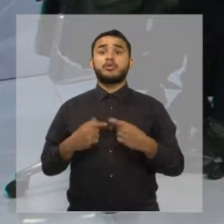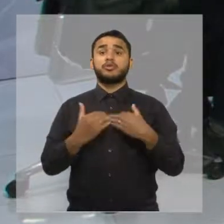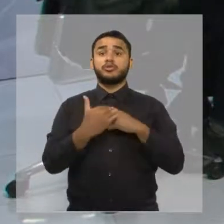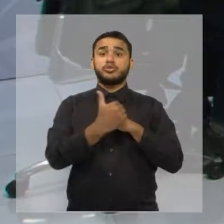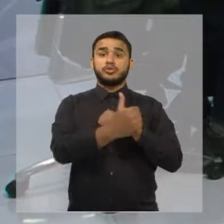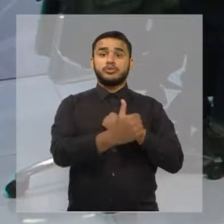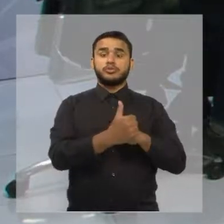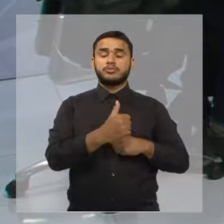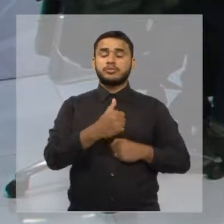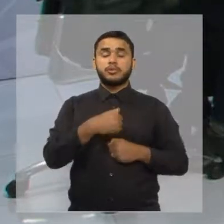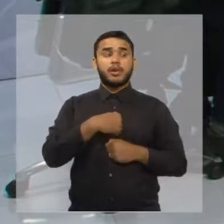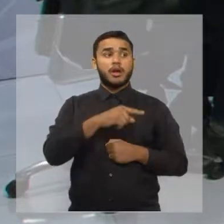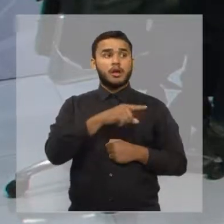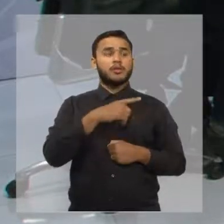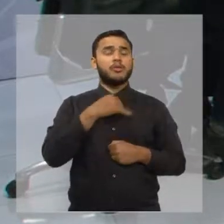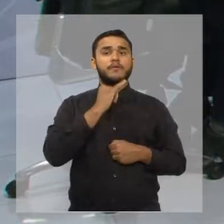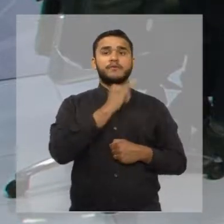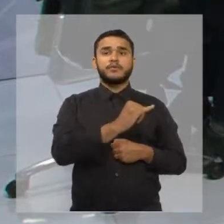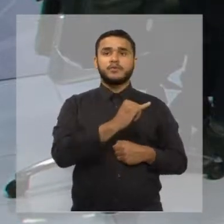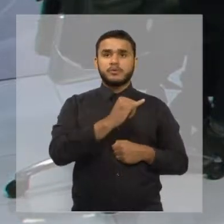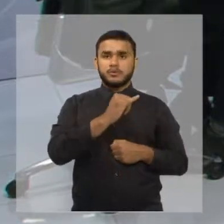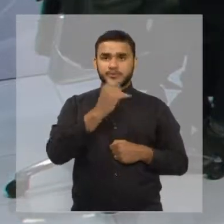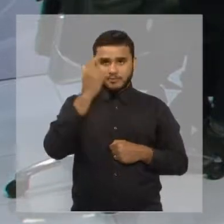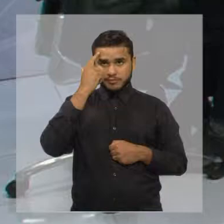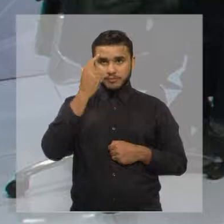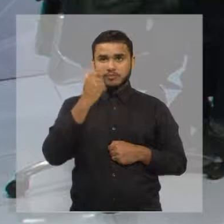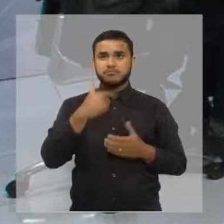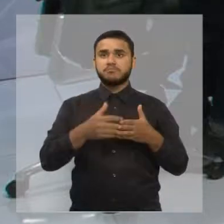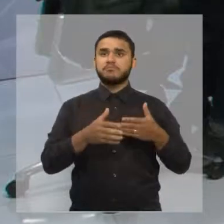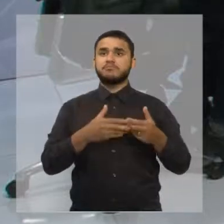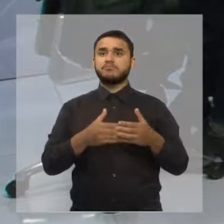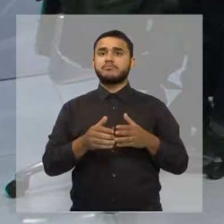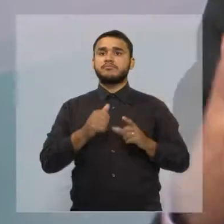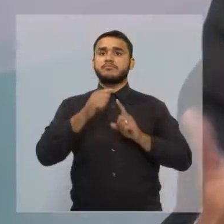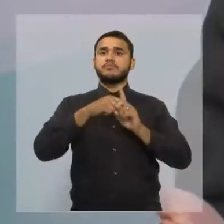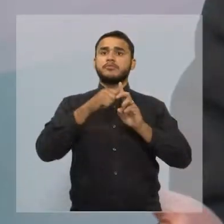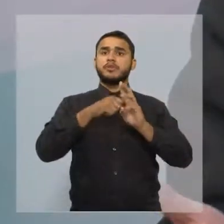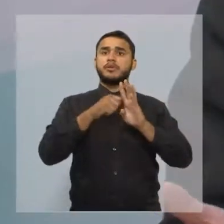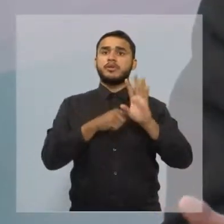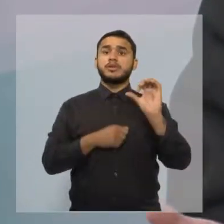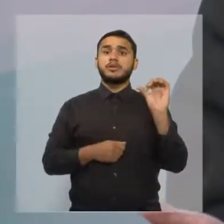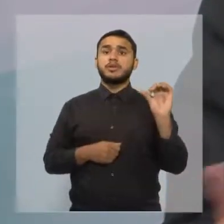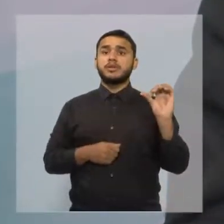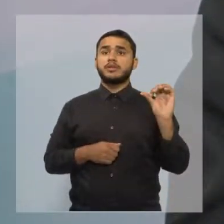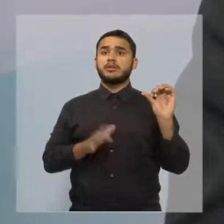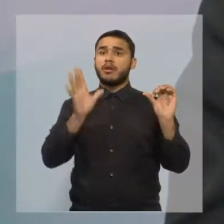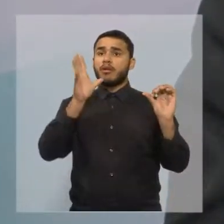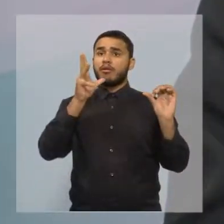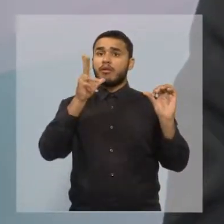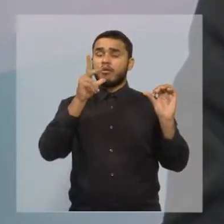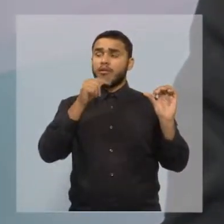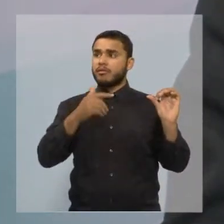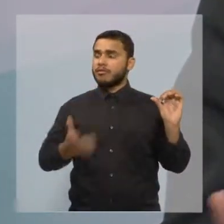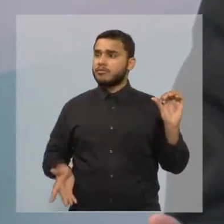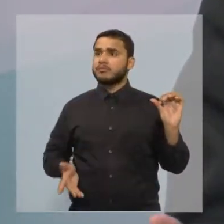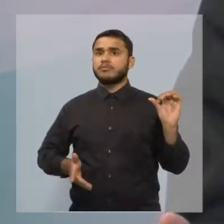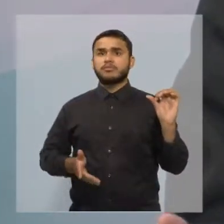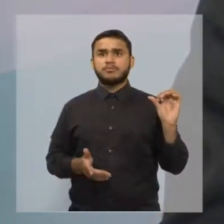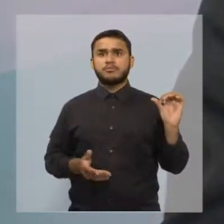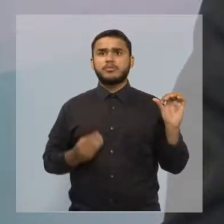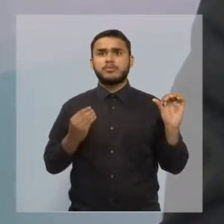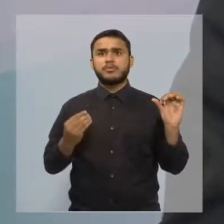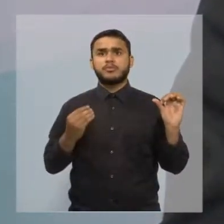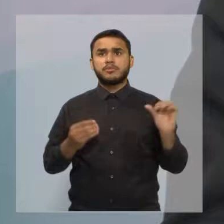responde, não, despachei semana passada. E então isso é arquivado. Esquece que faz 6 meses que você está esperando por uma decisão. Então isso